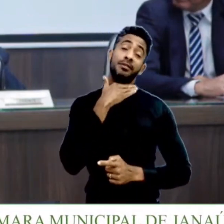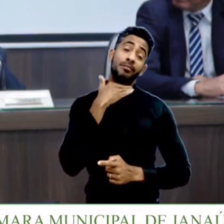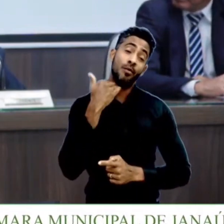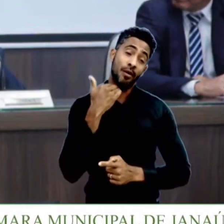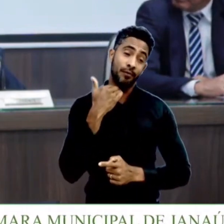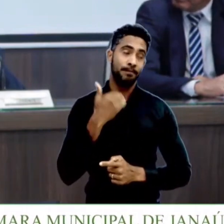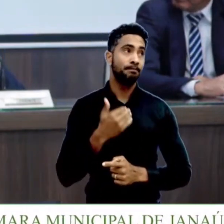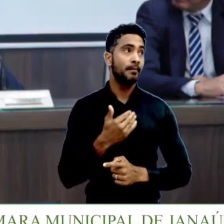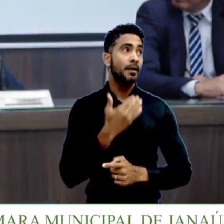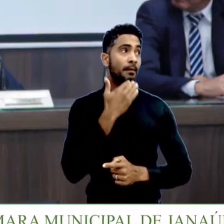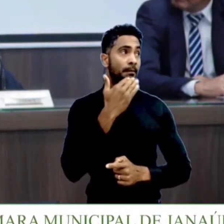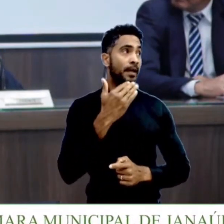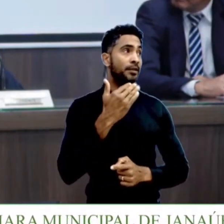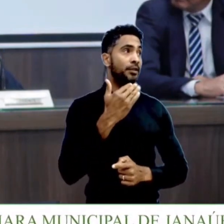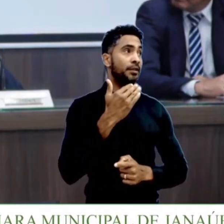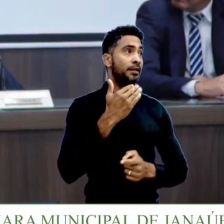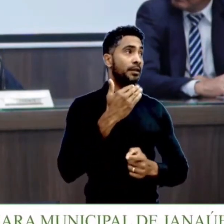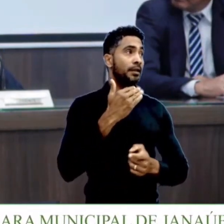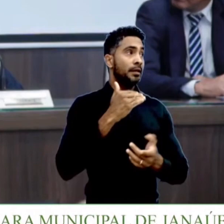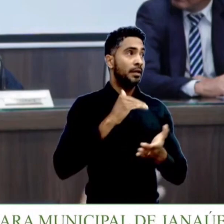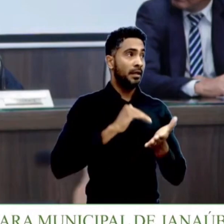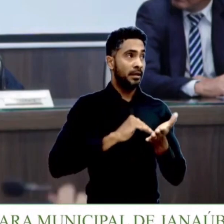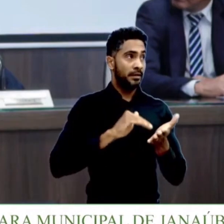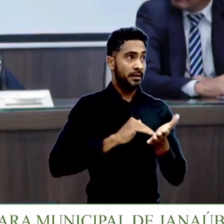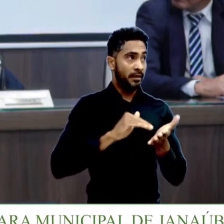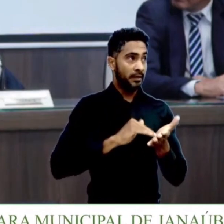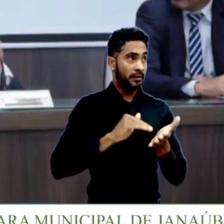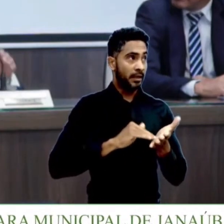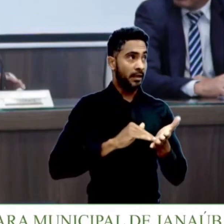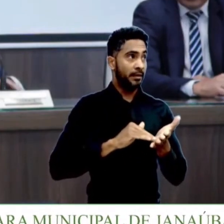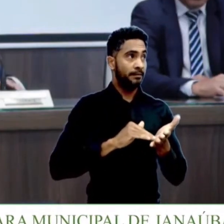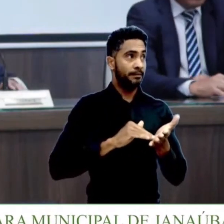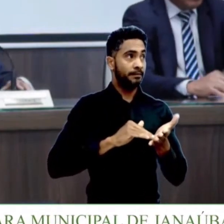Senhor secretário, solicito que faça a chamada dos vereadores.